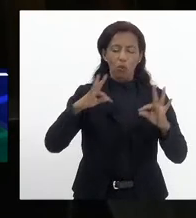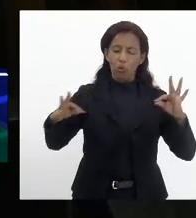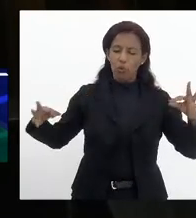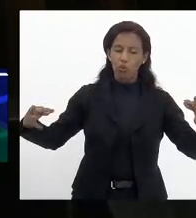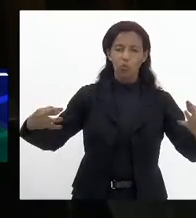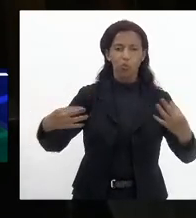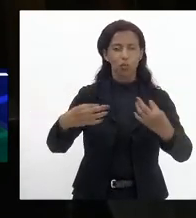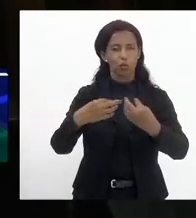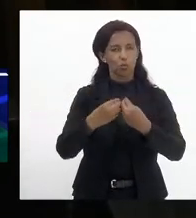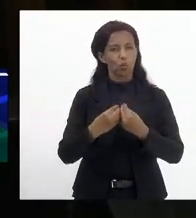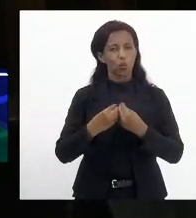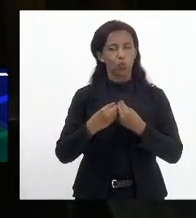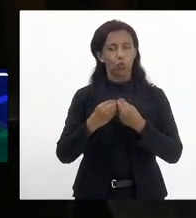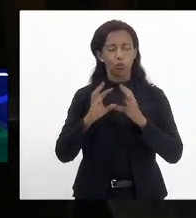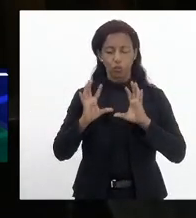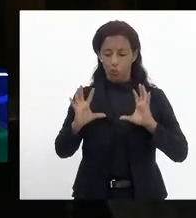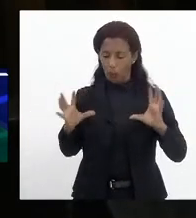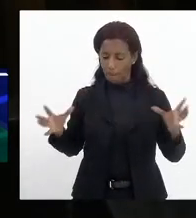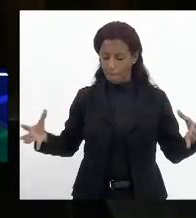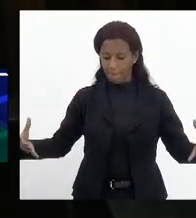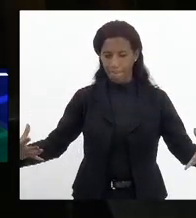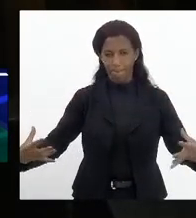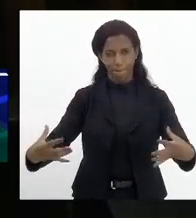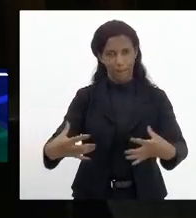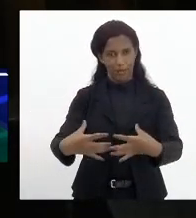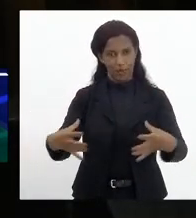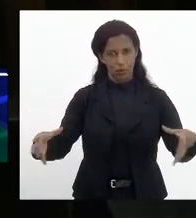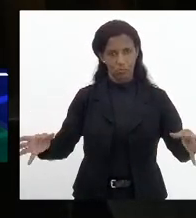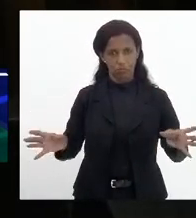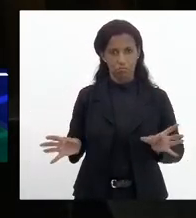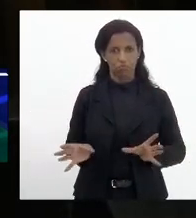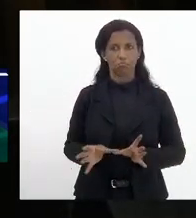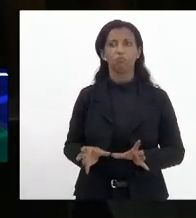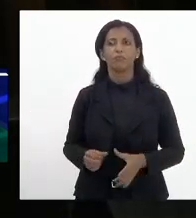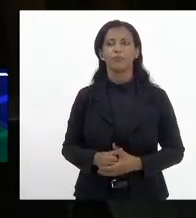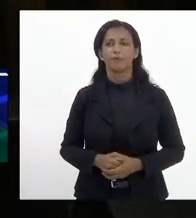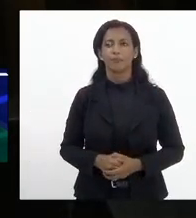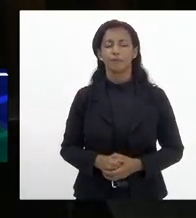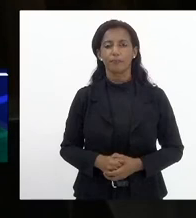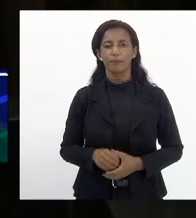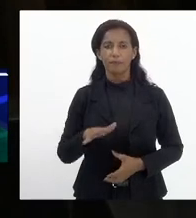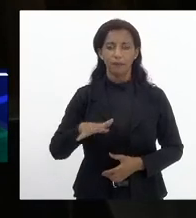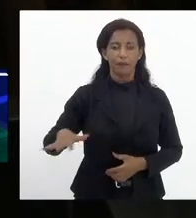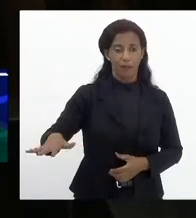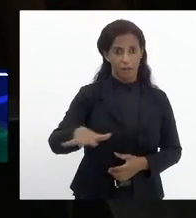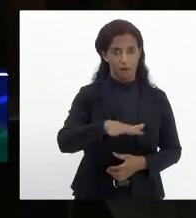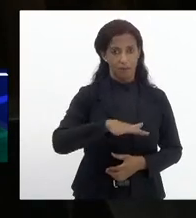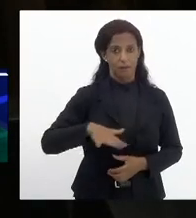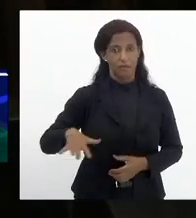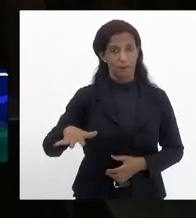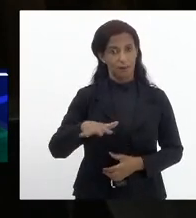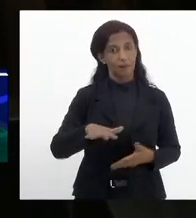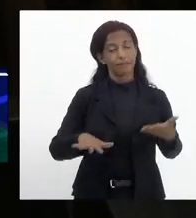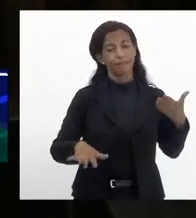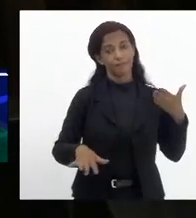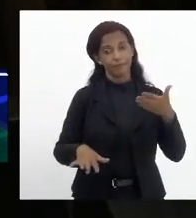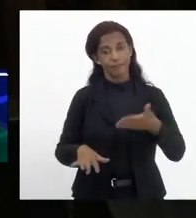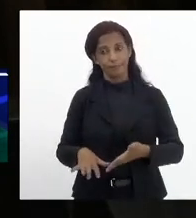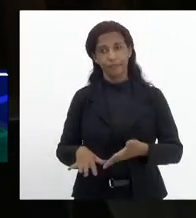da Tijuca, que faz esse cinturão em torno da Floresta da Tijuca, e essa área, justamente, essa área